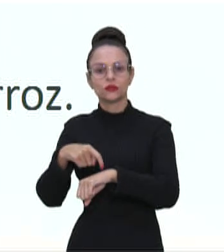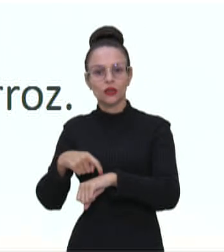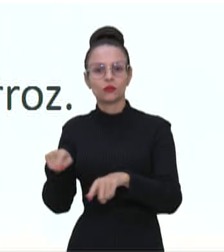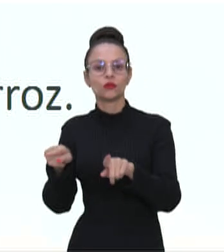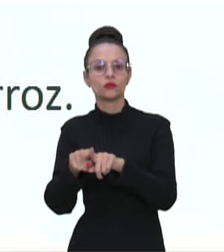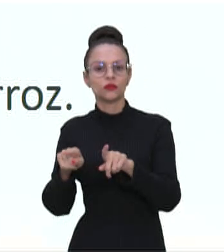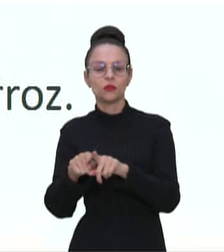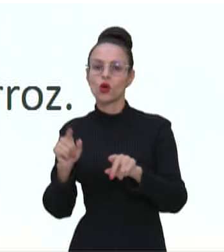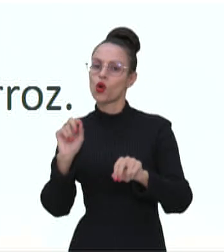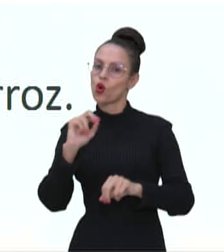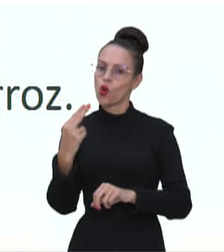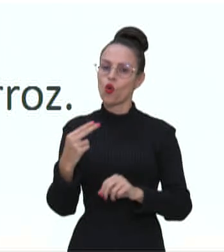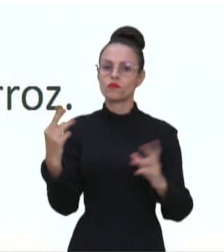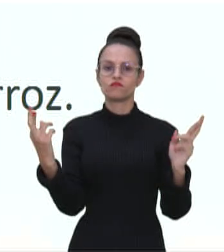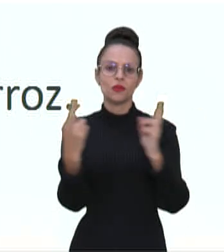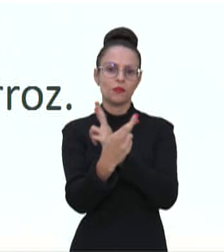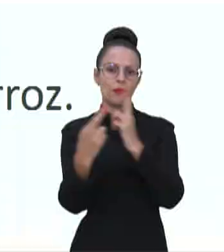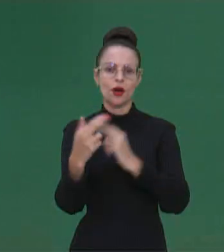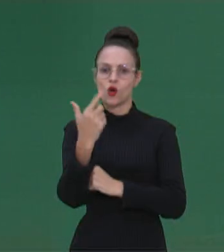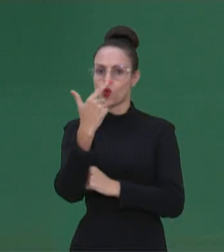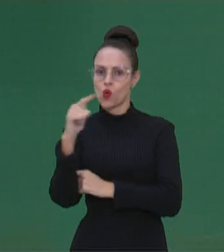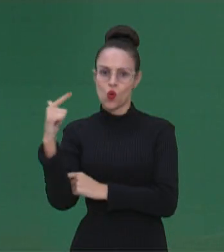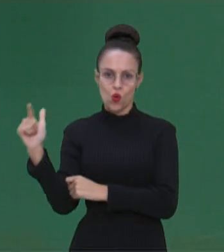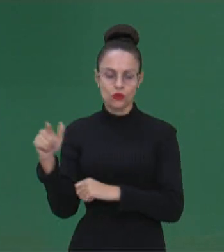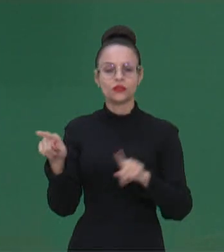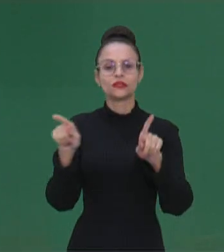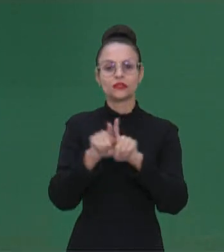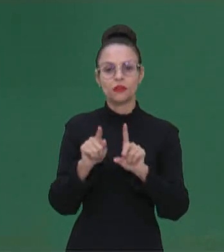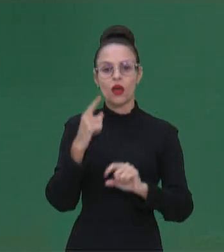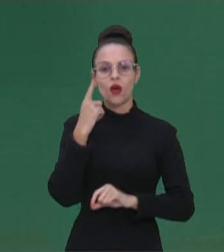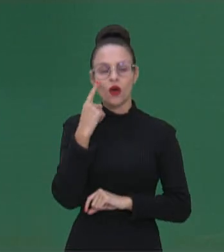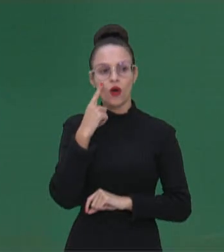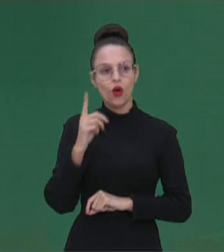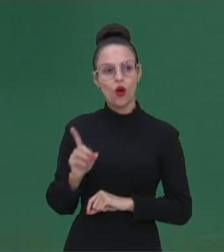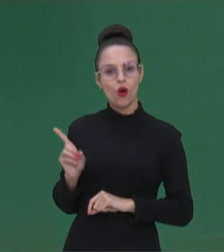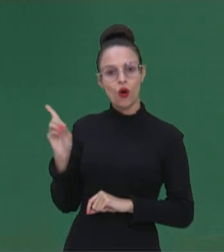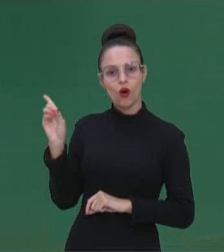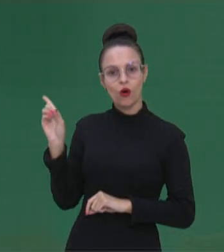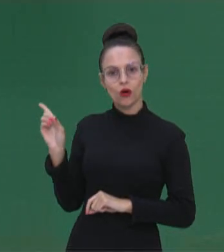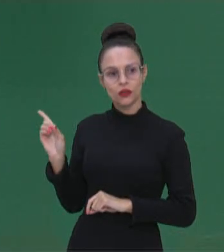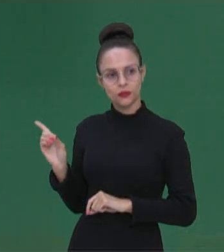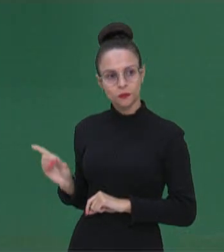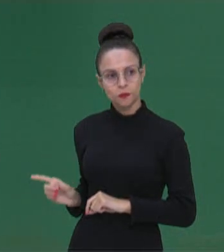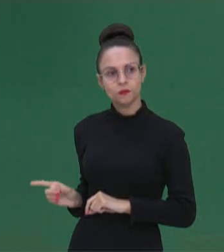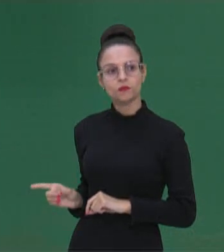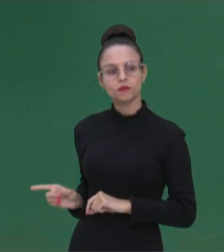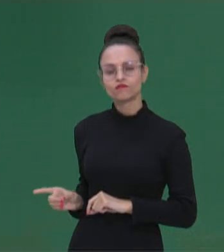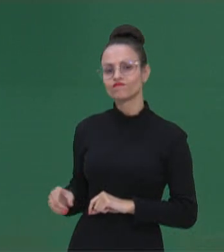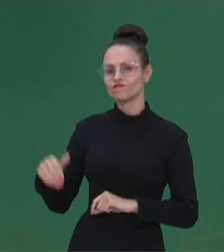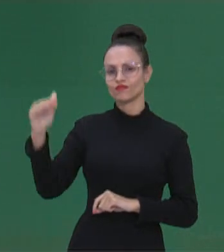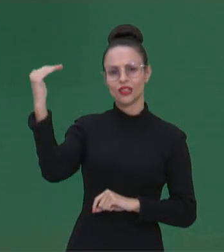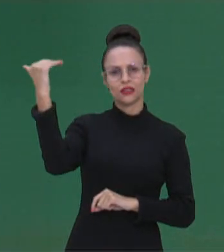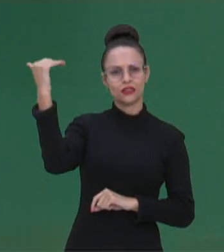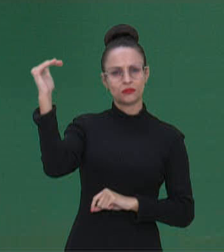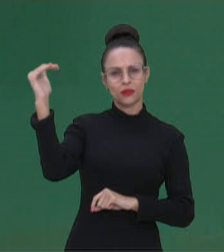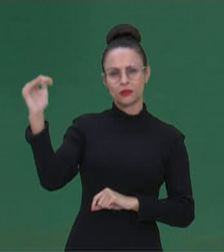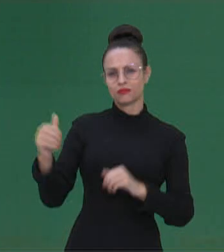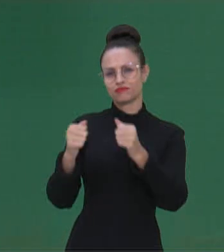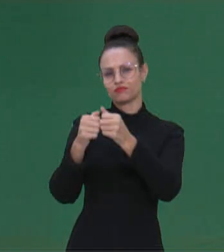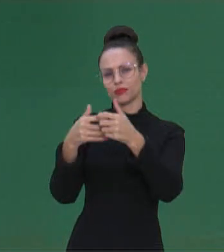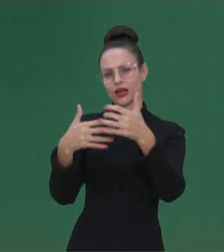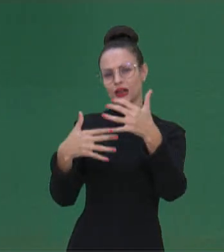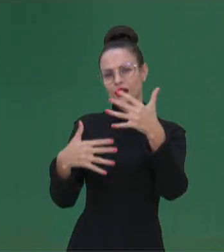estabelecer outras relações. Aqui também, gente, vocês vão ver, olha, nós temos uma imensidão,